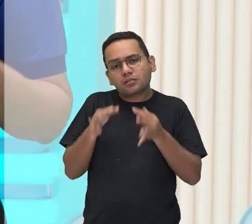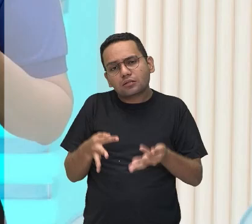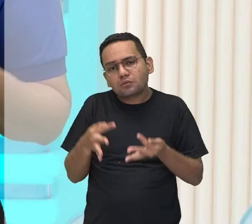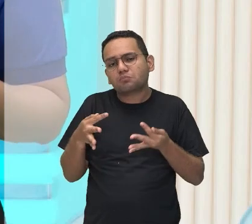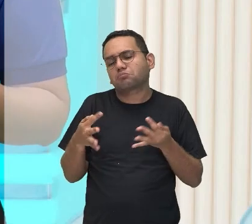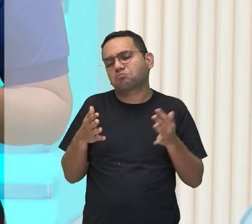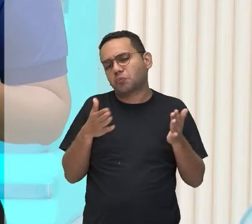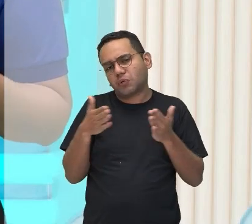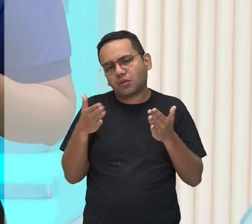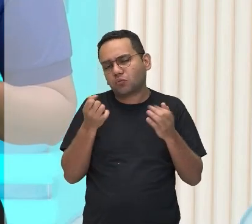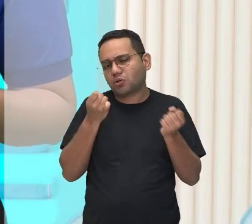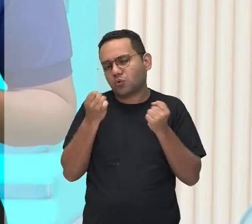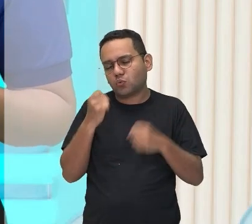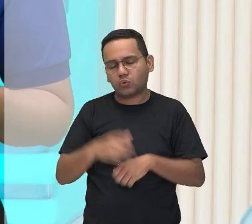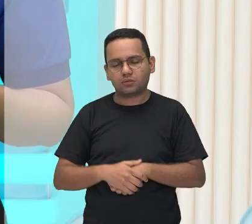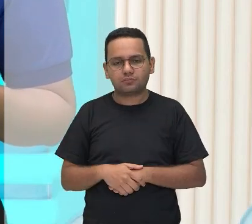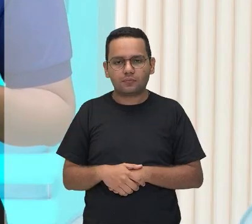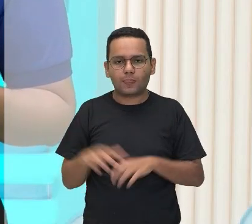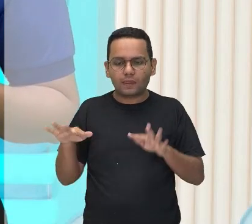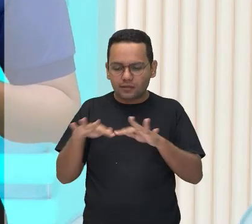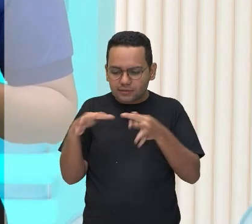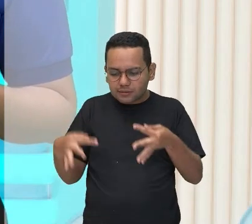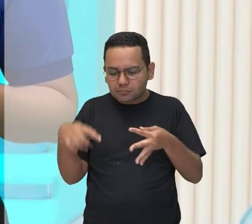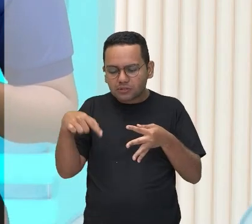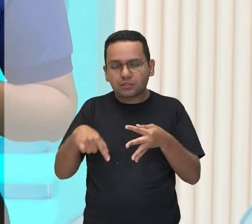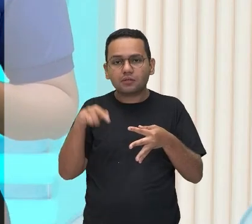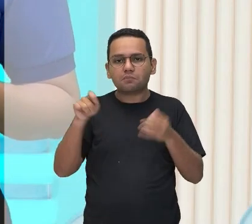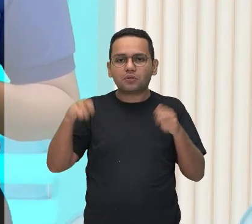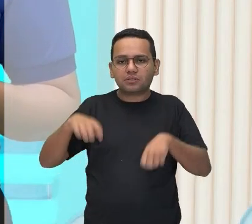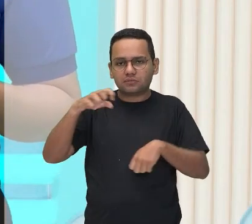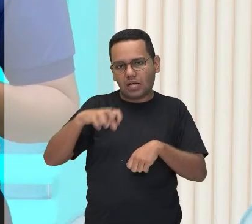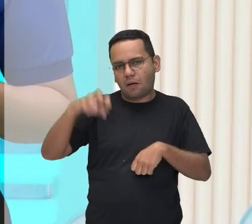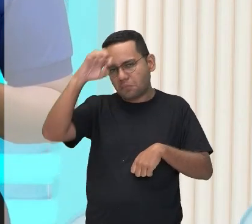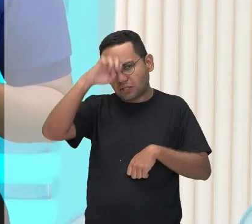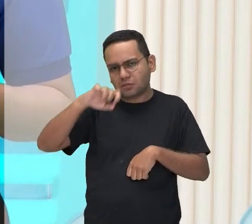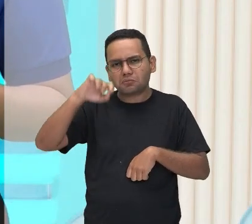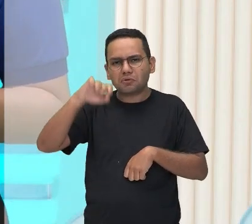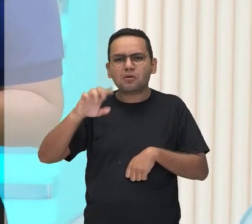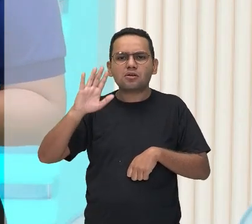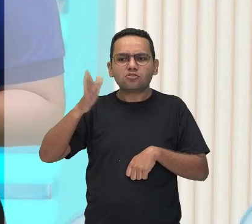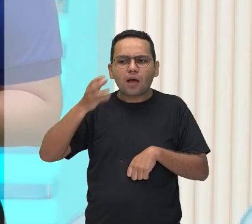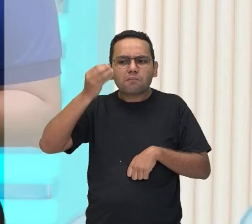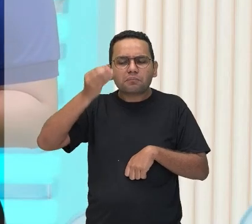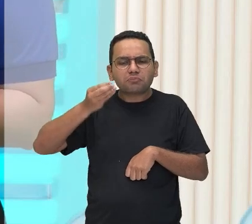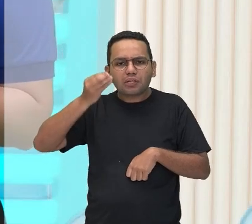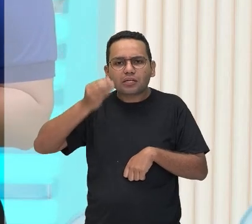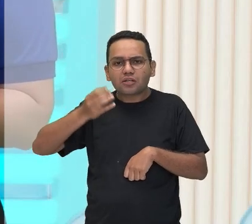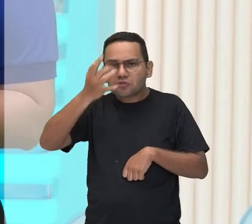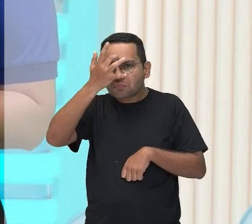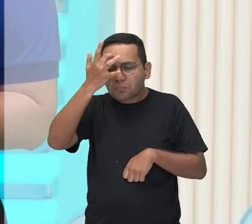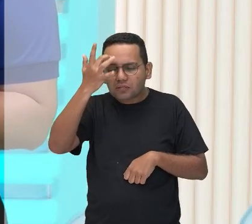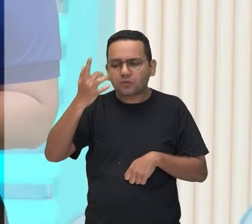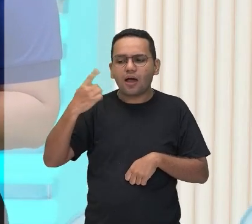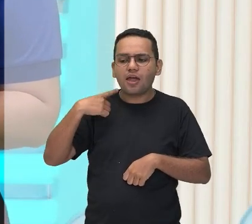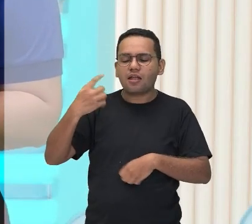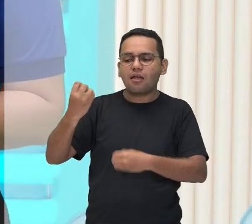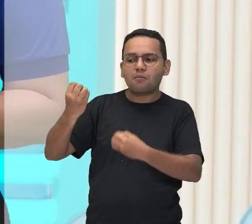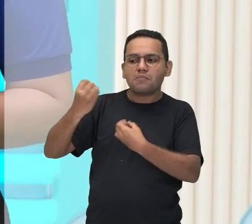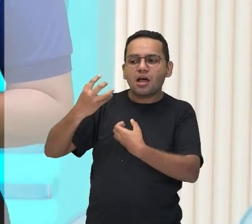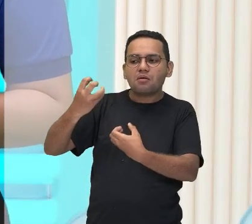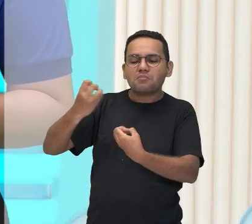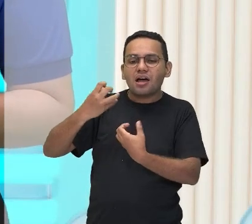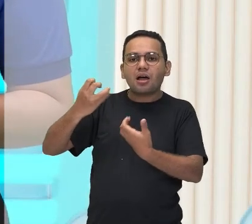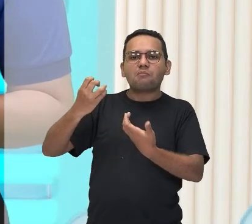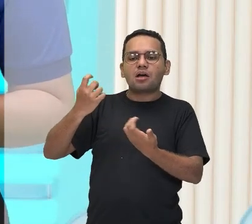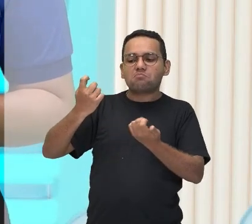luta e humildade para aprender com os mais velhos, com os mais experientes naquela modalidade de luta.